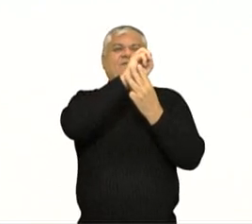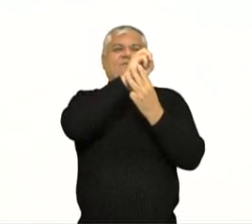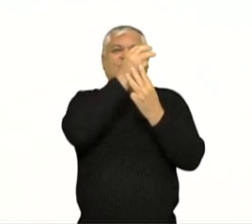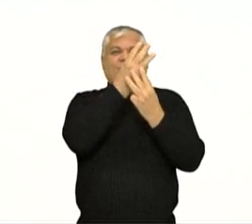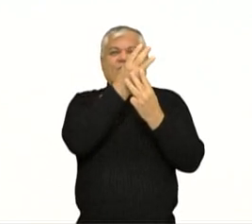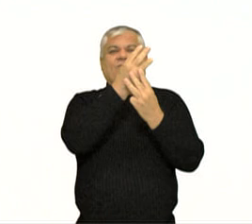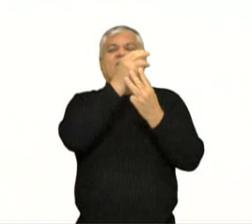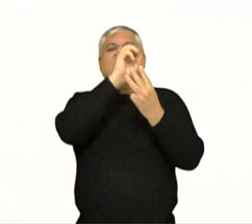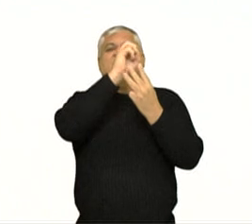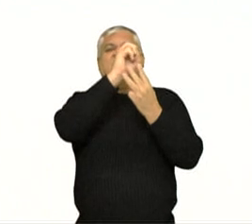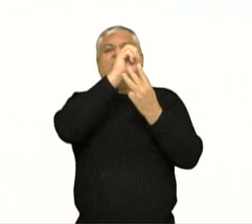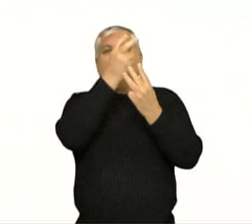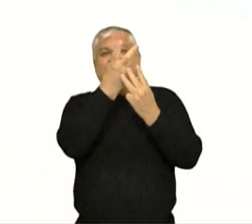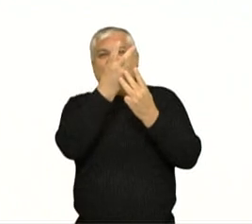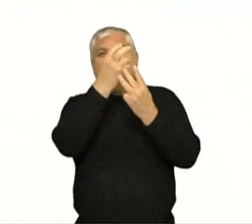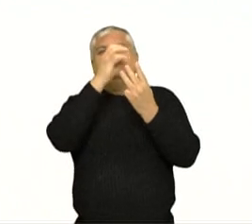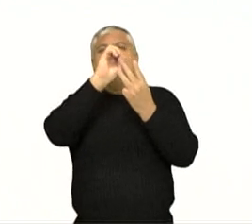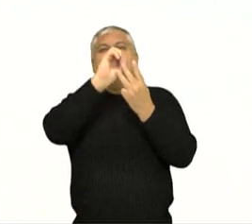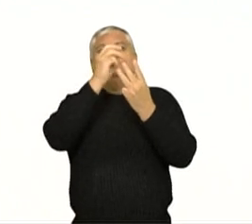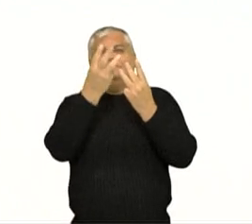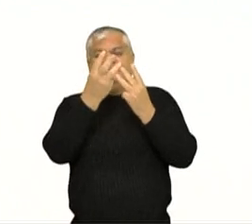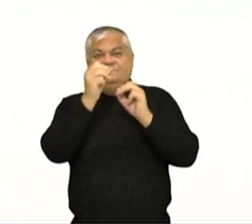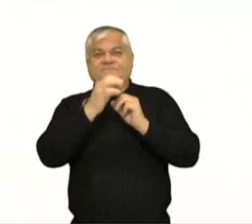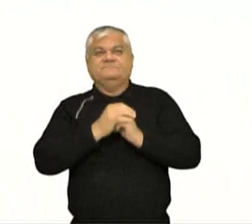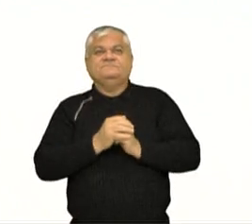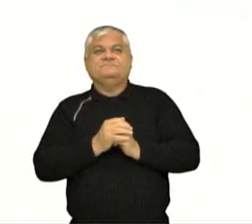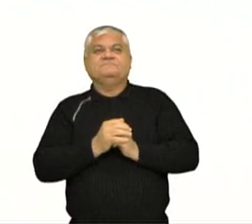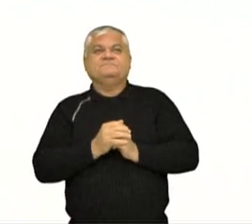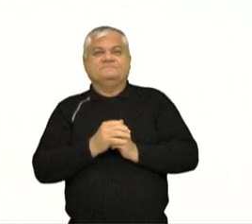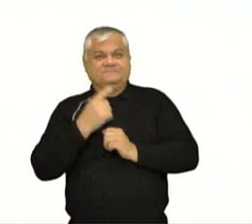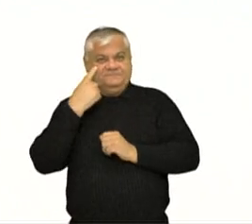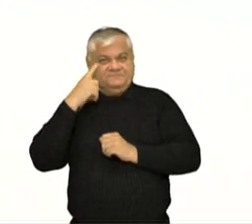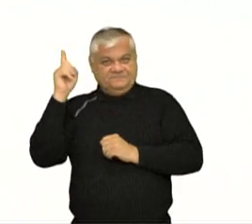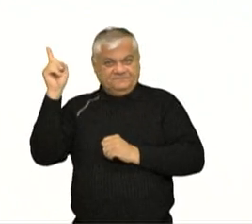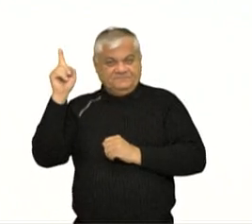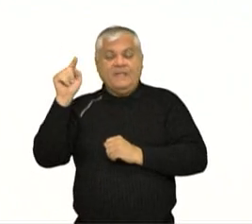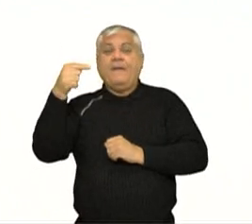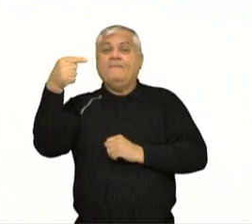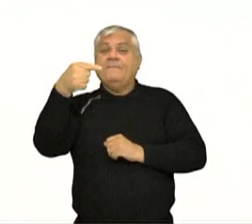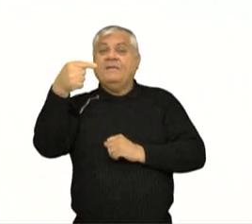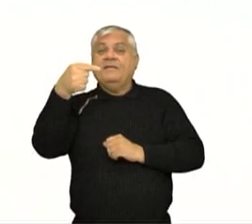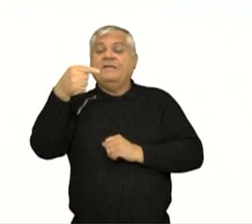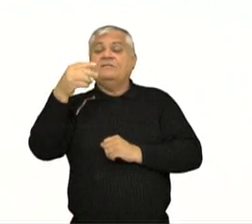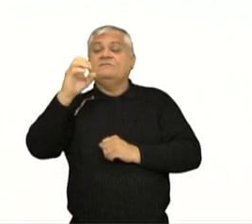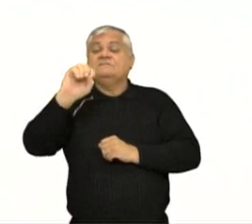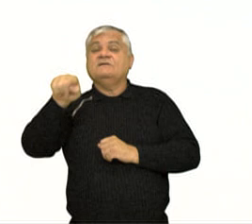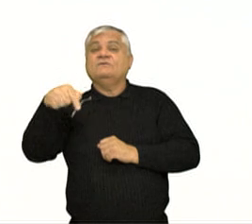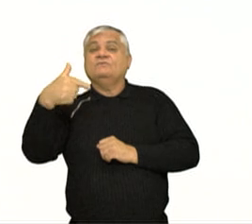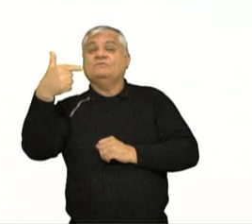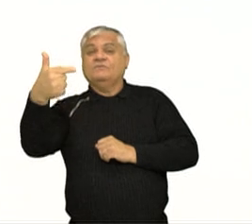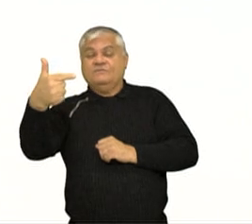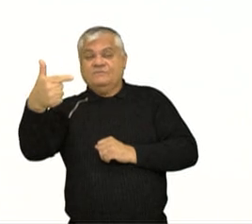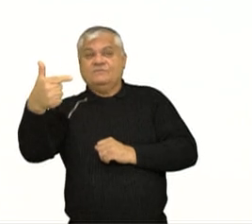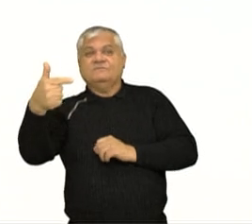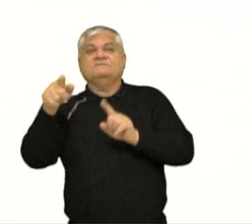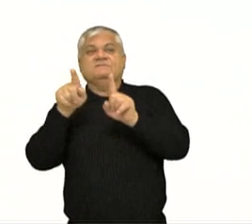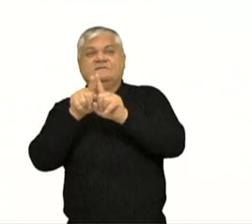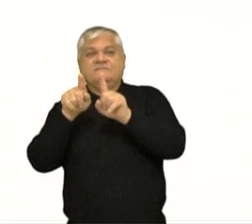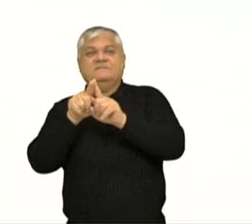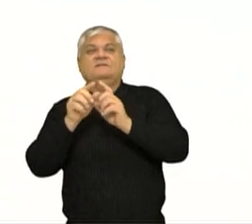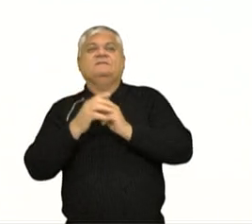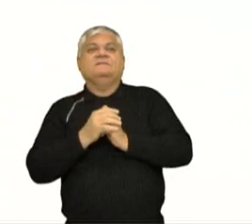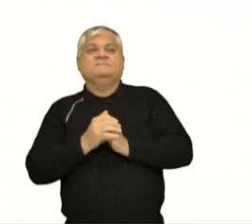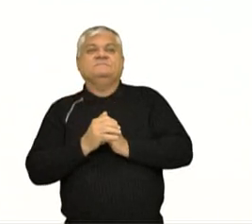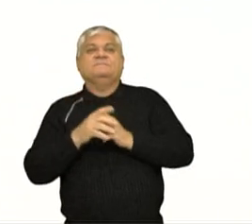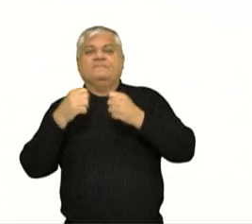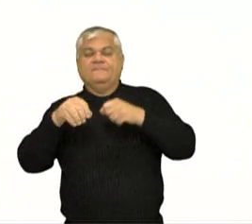conforme o expoente 3. E aqui eu tenho menos 2 décimos elevado à segunda potência.